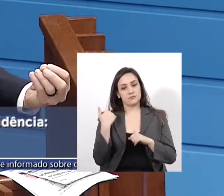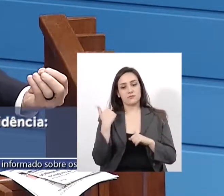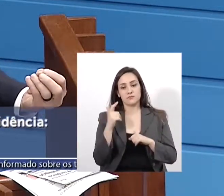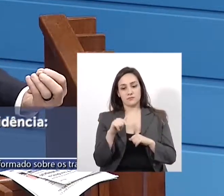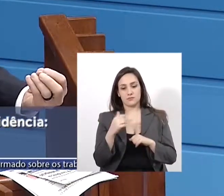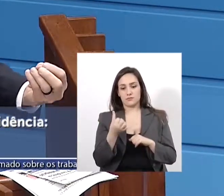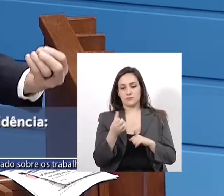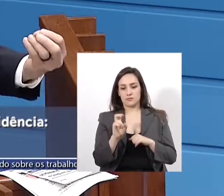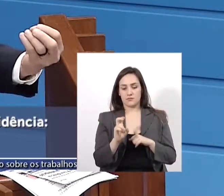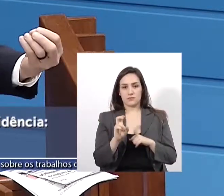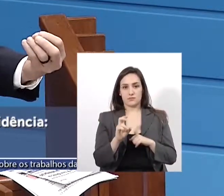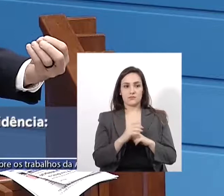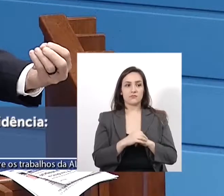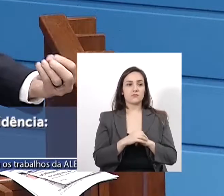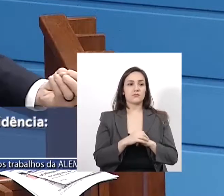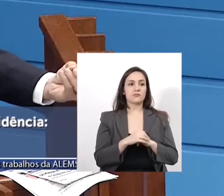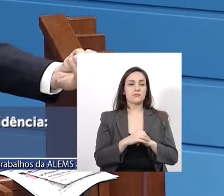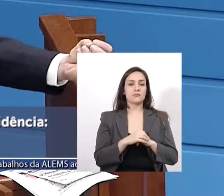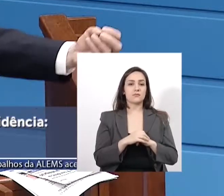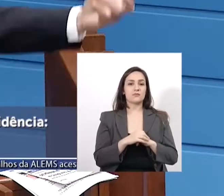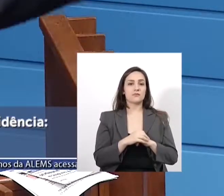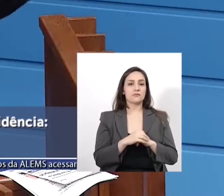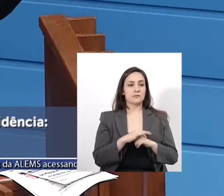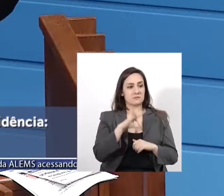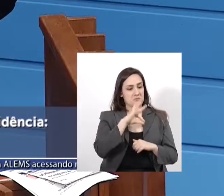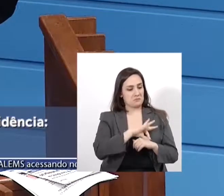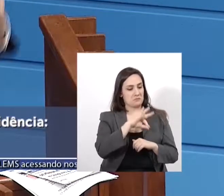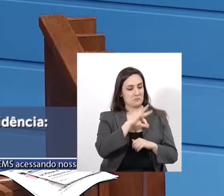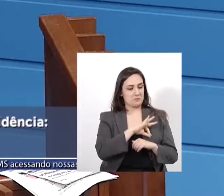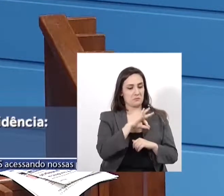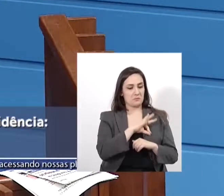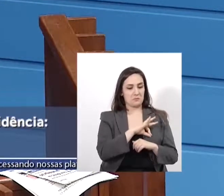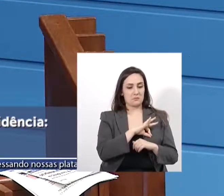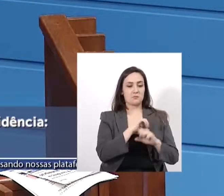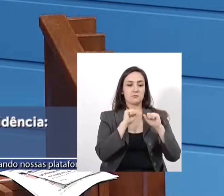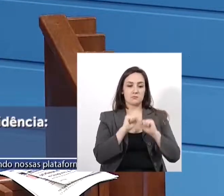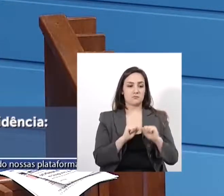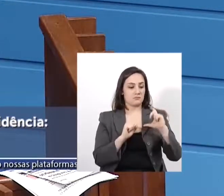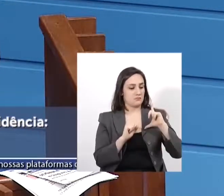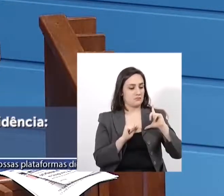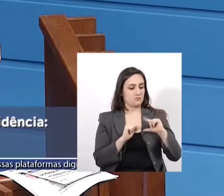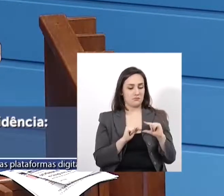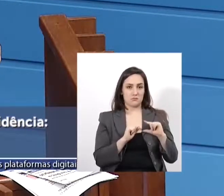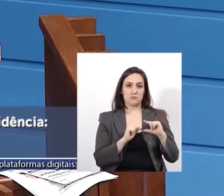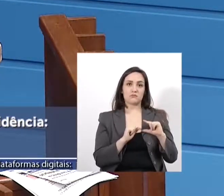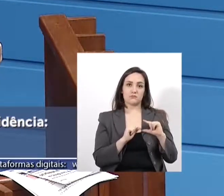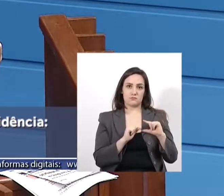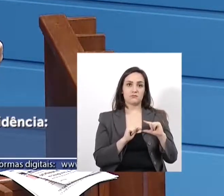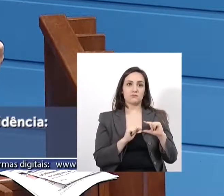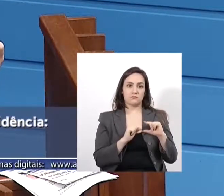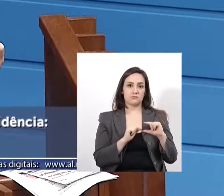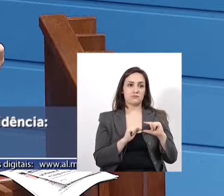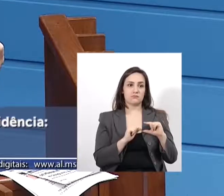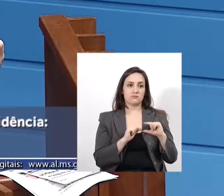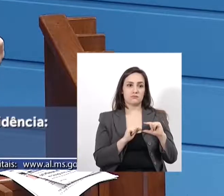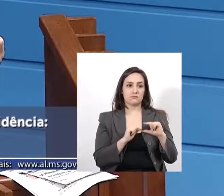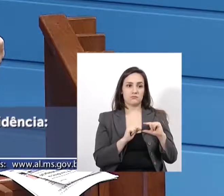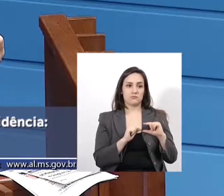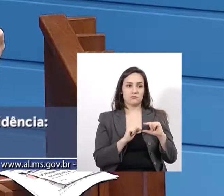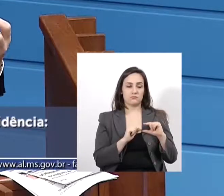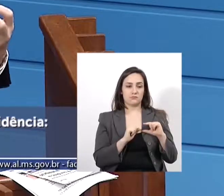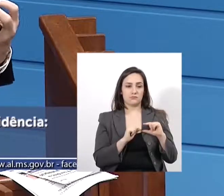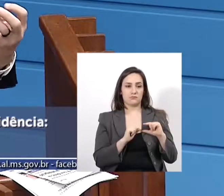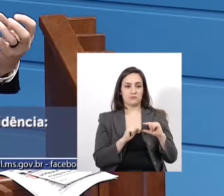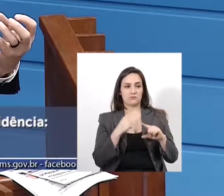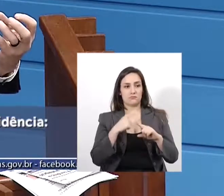65 anos, o seu salário poderá ter uma redução com essa média